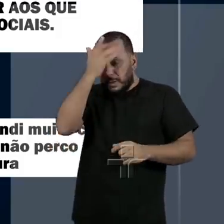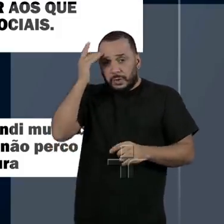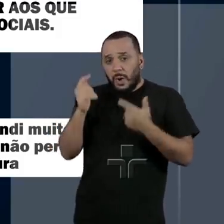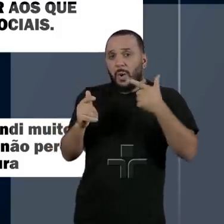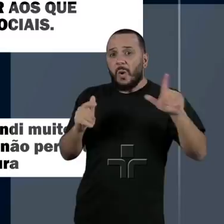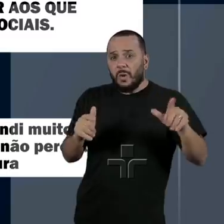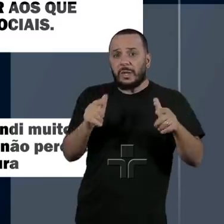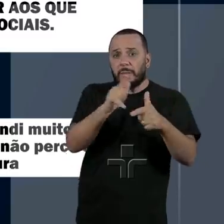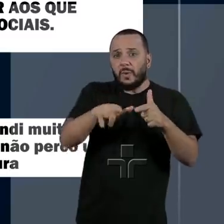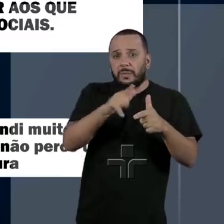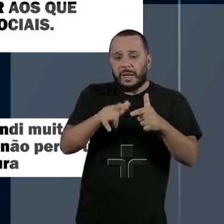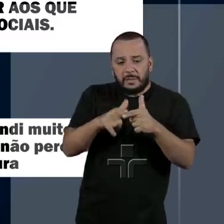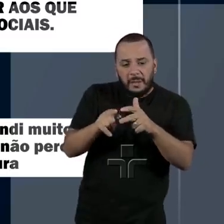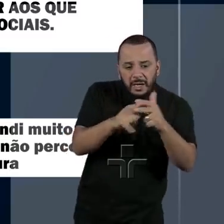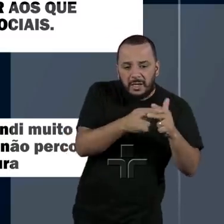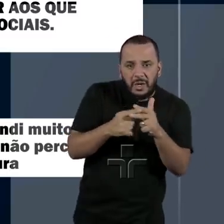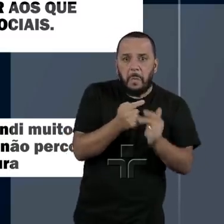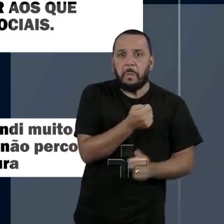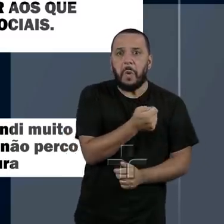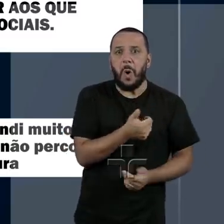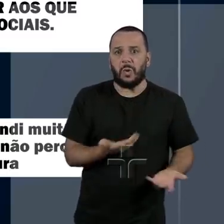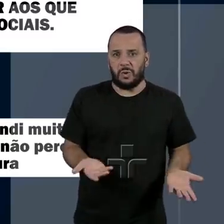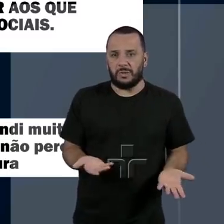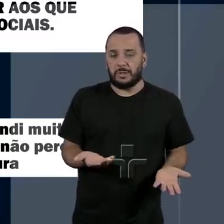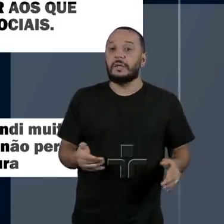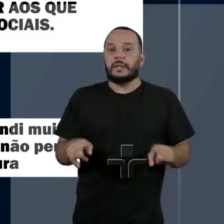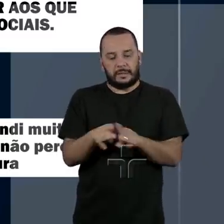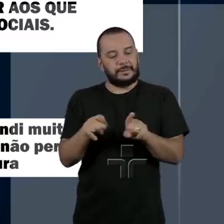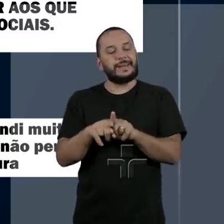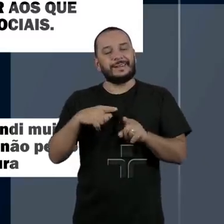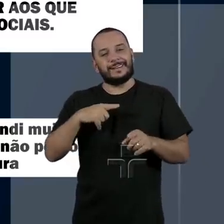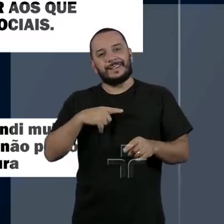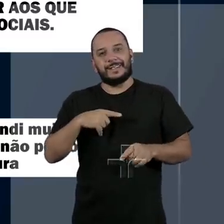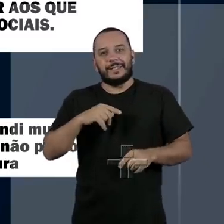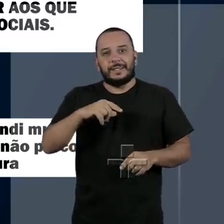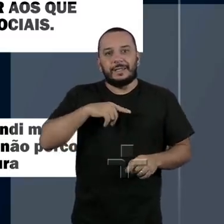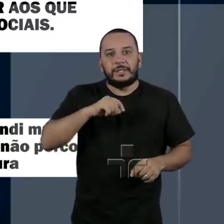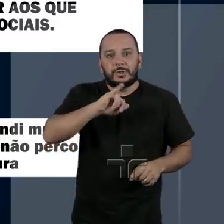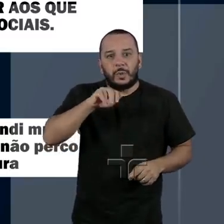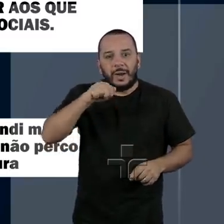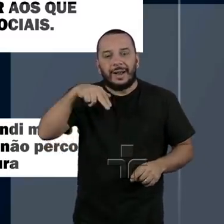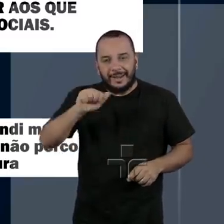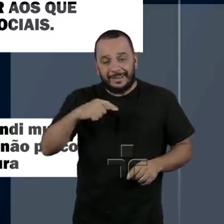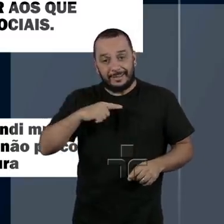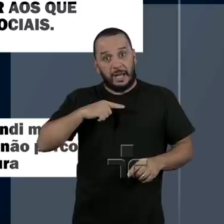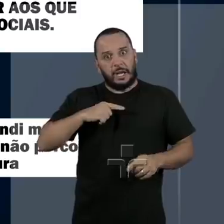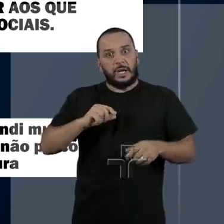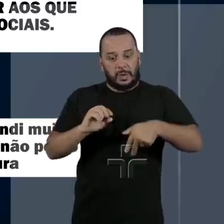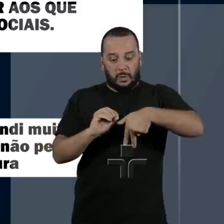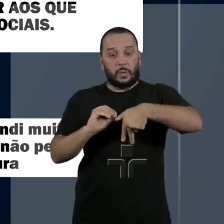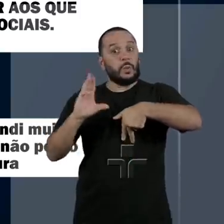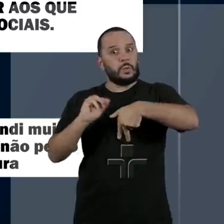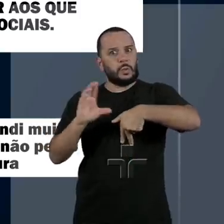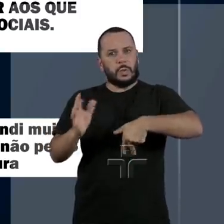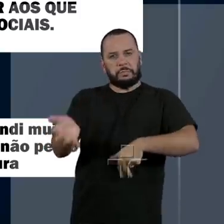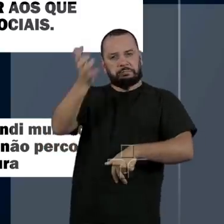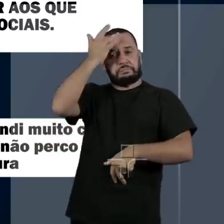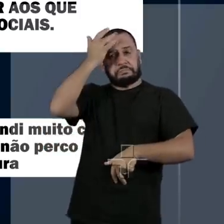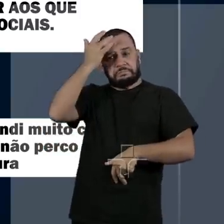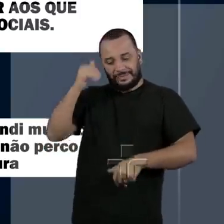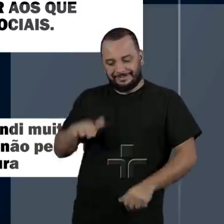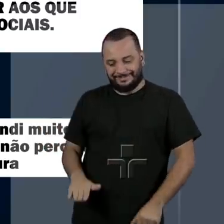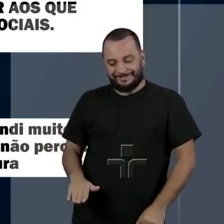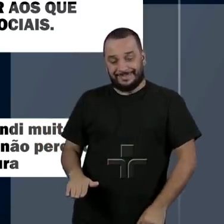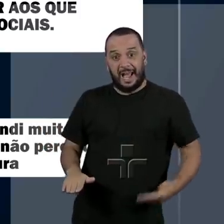sociais. A Joana Guedes diz: a TV Cultura marcou a minha infância, aprendi muito com vários de seus programas e agora, adulta,